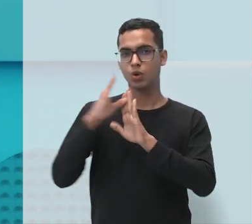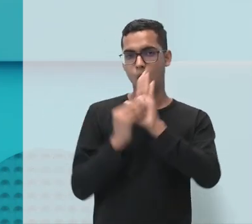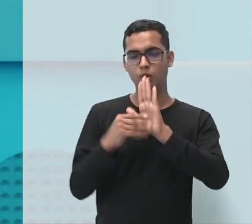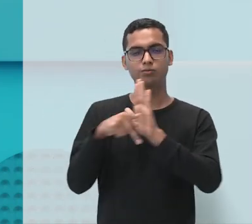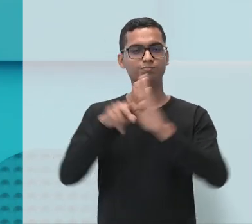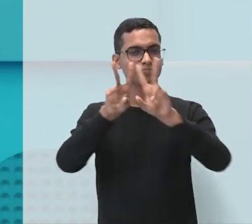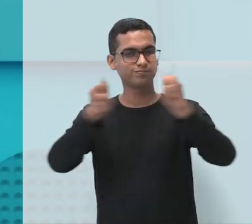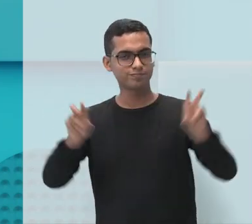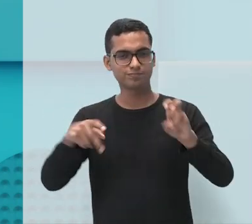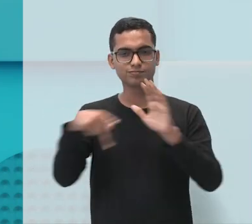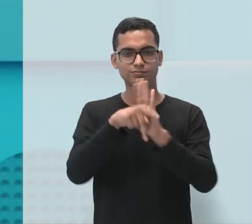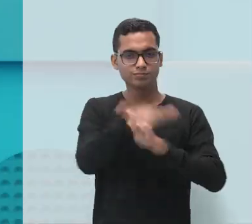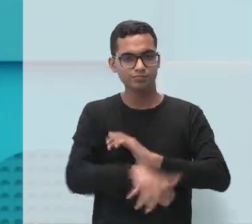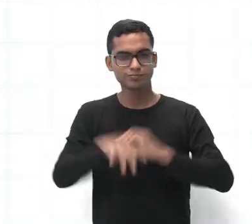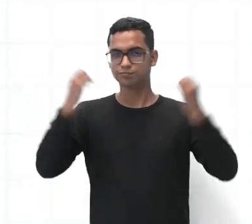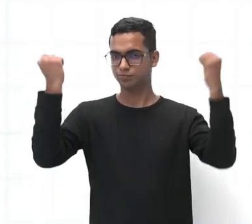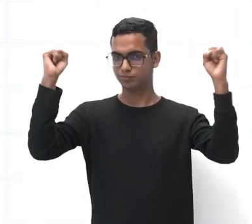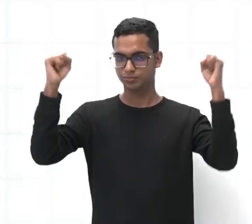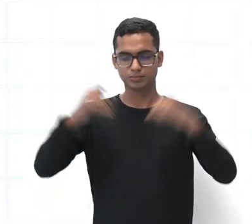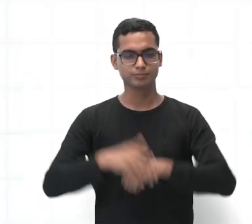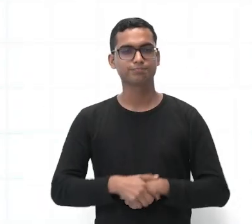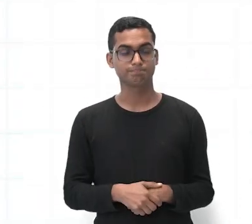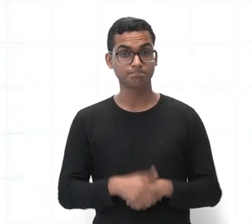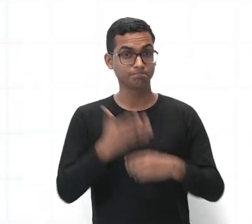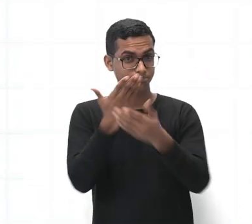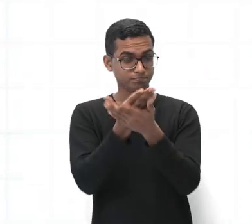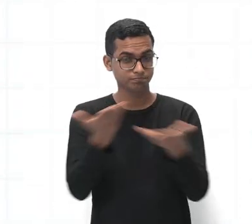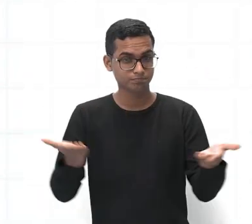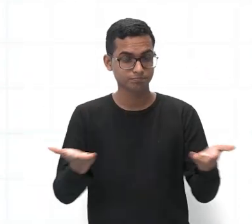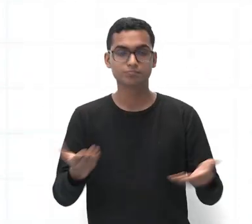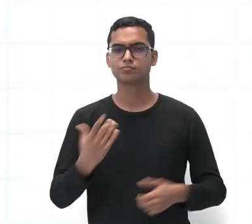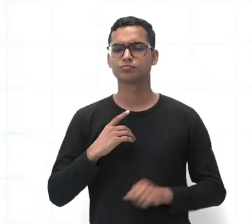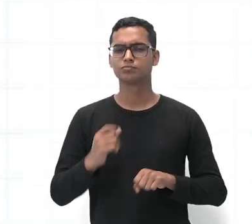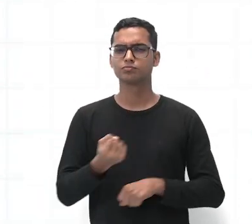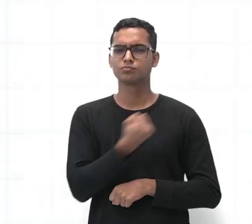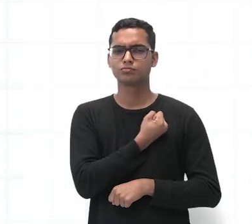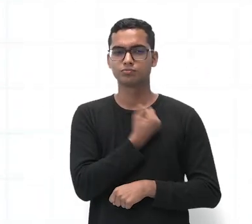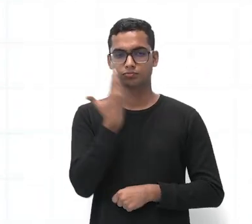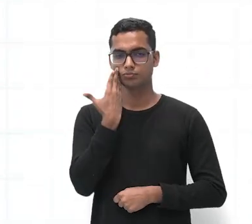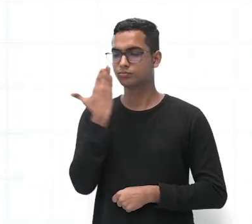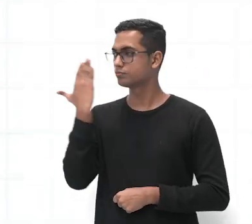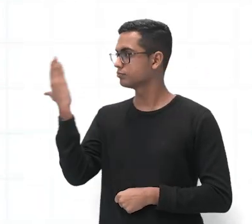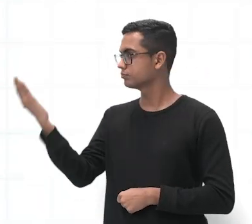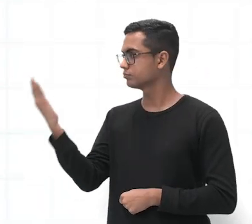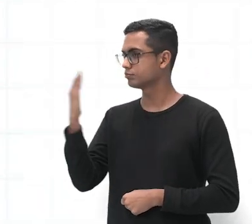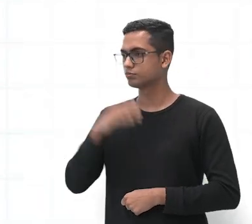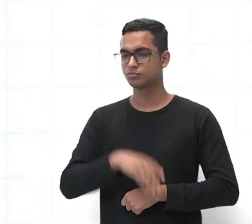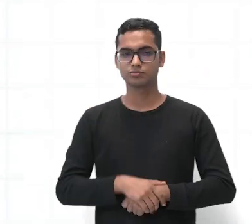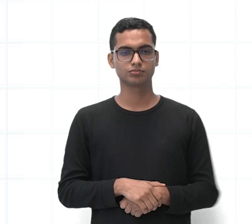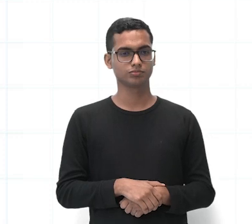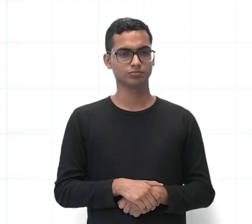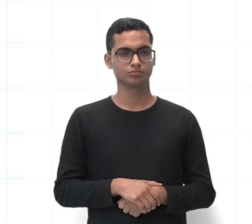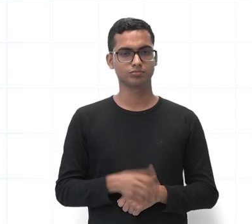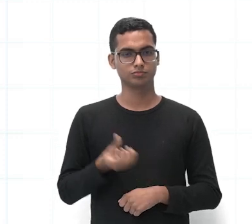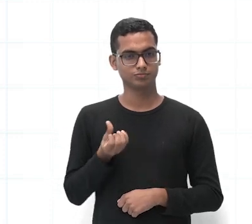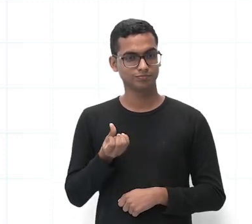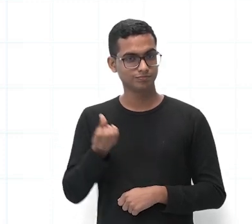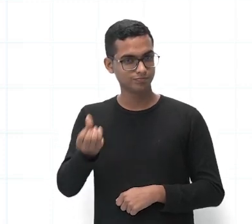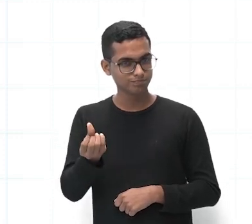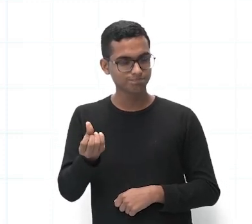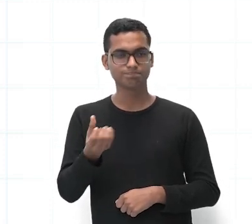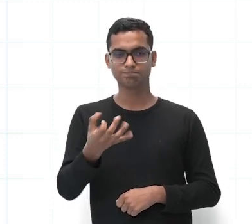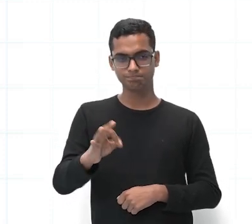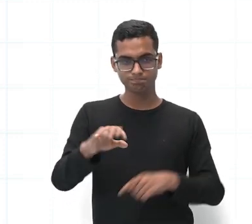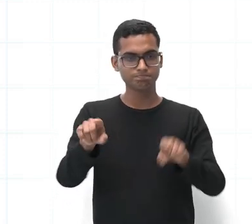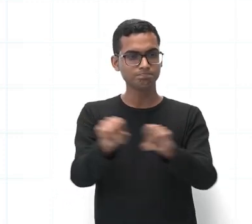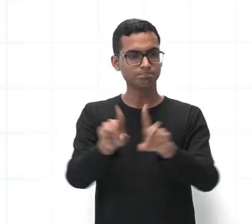da Educação Física. Vamos ver qual será a nossa aula de hoje? Então, hoje é a nossa aula 6,